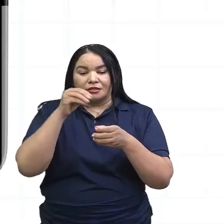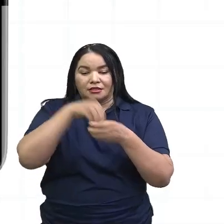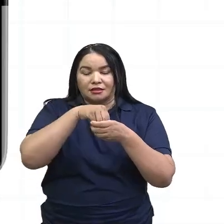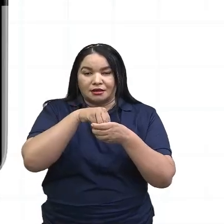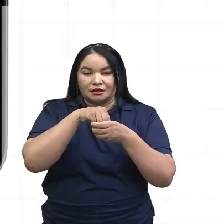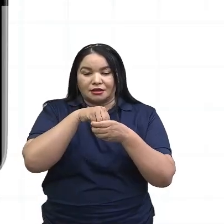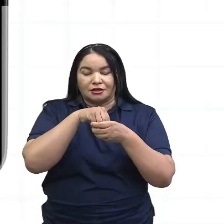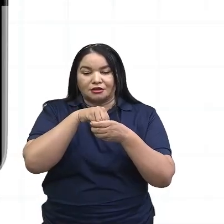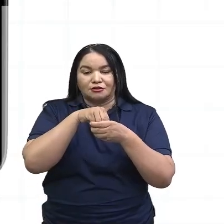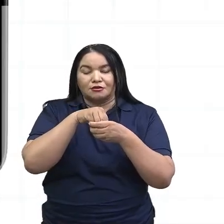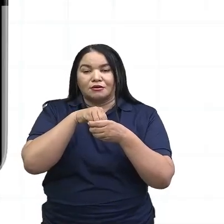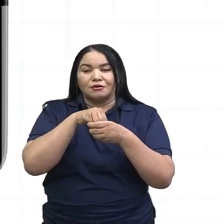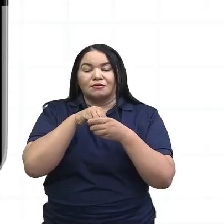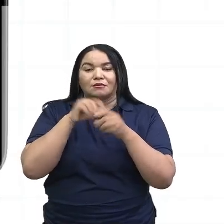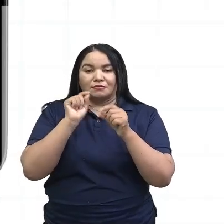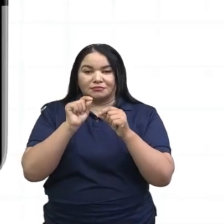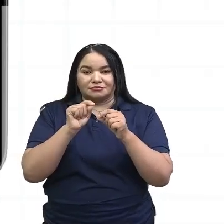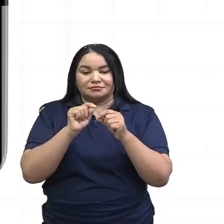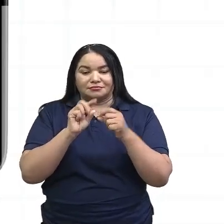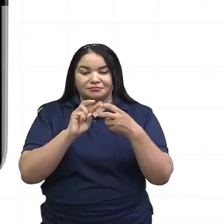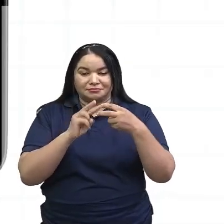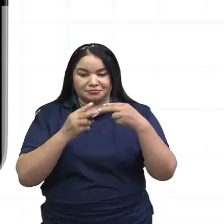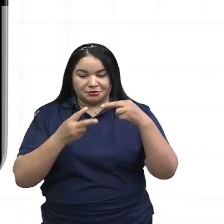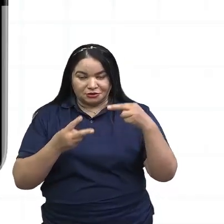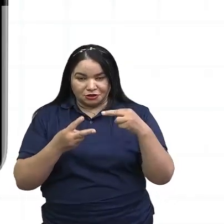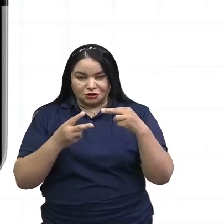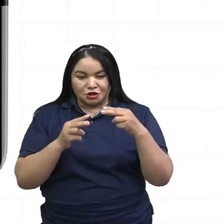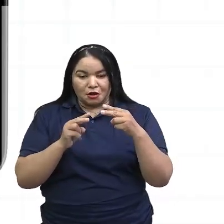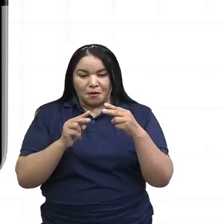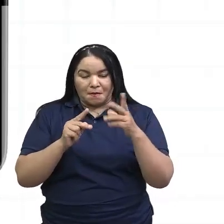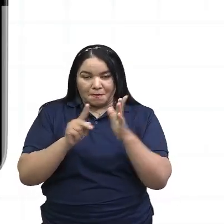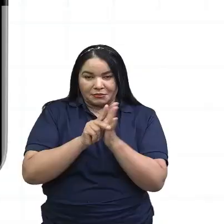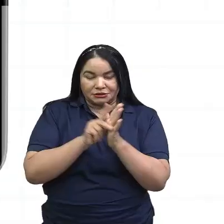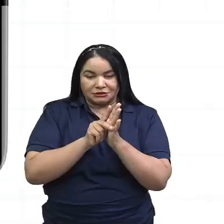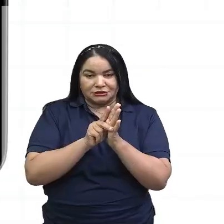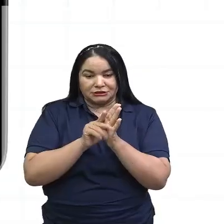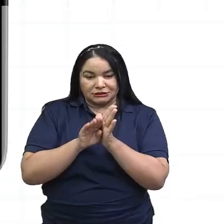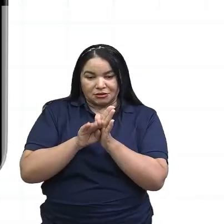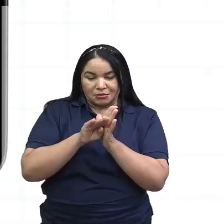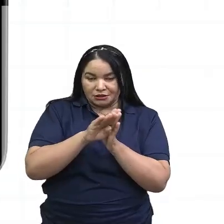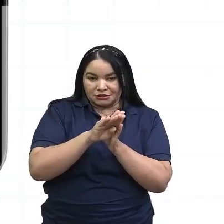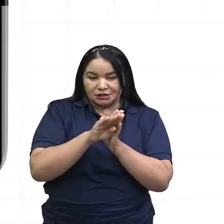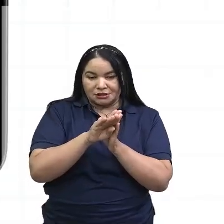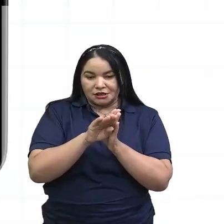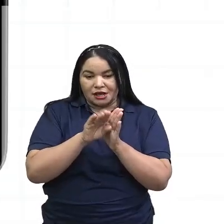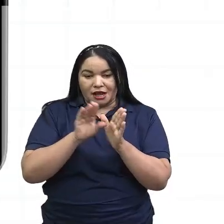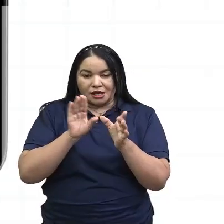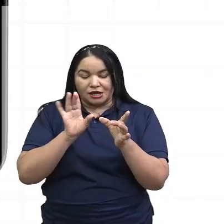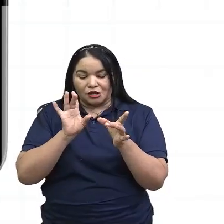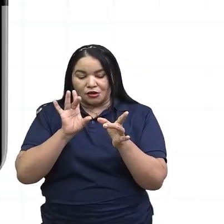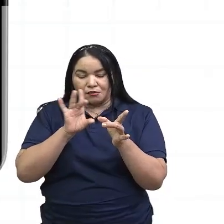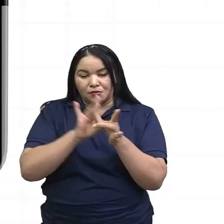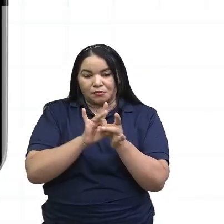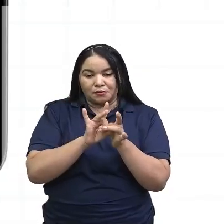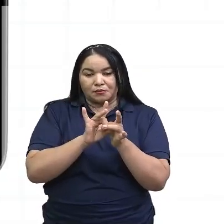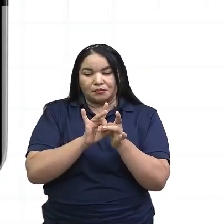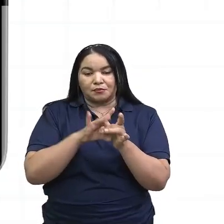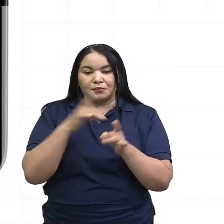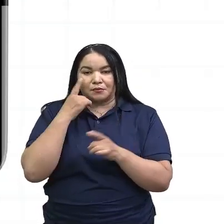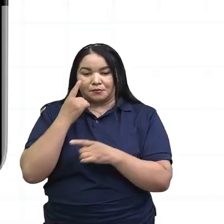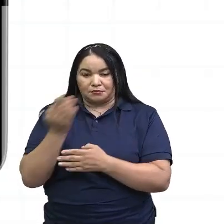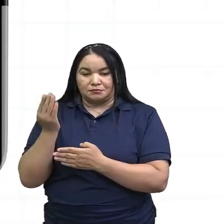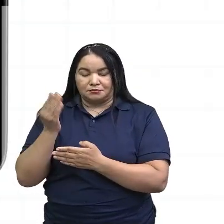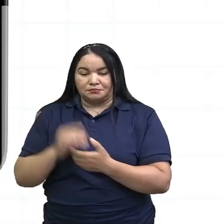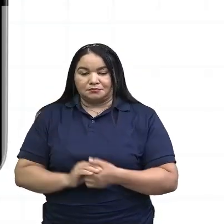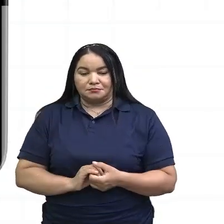segmento lá no material genético da bactéria. Quando ele pega esse segmento do vírus e coloca lá